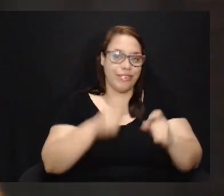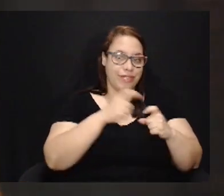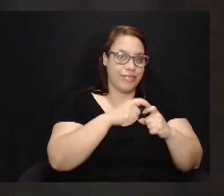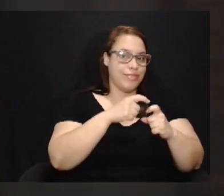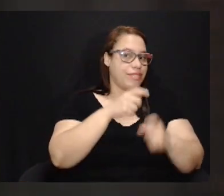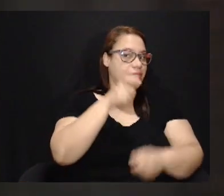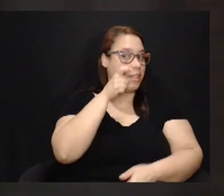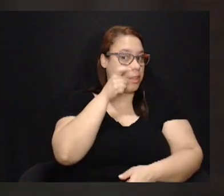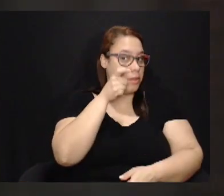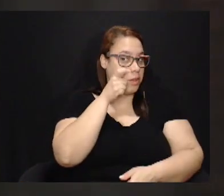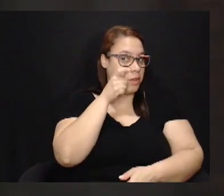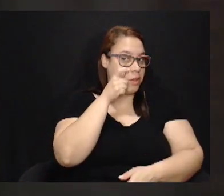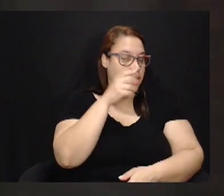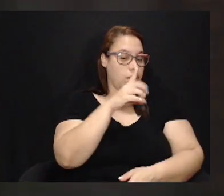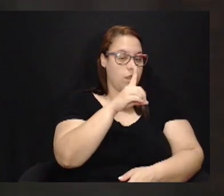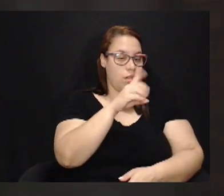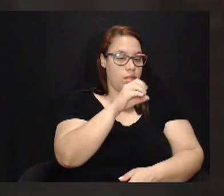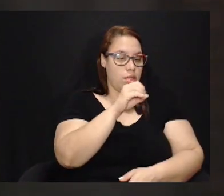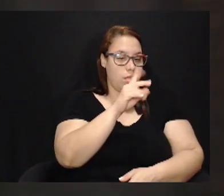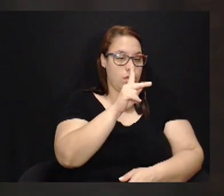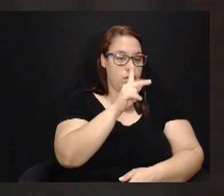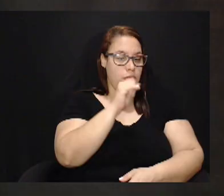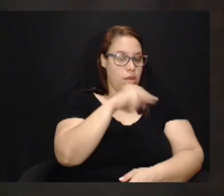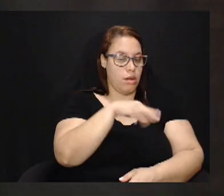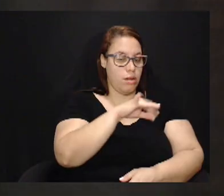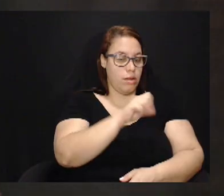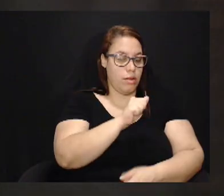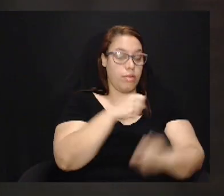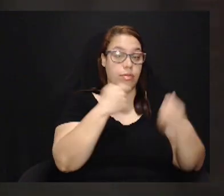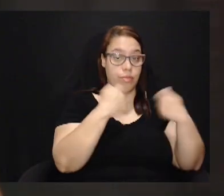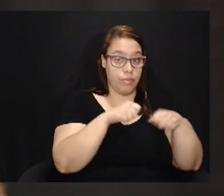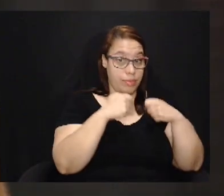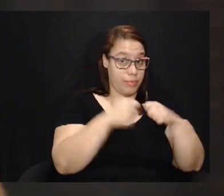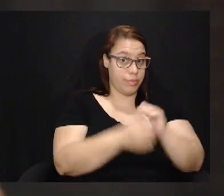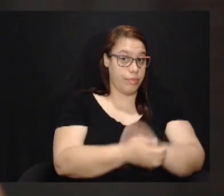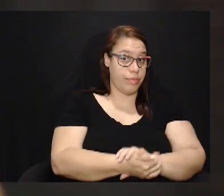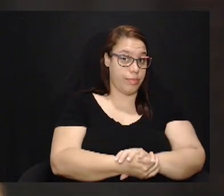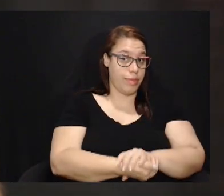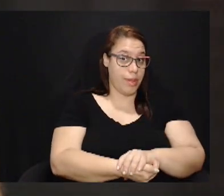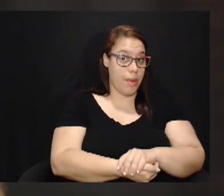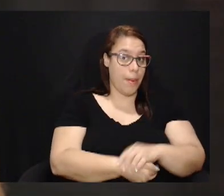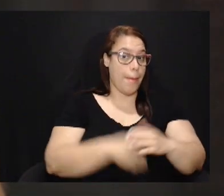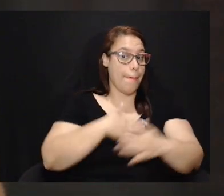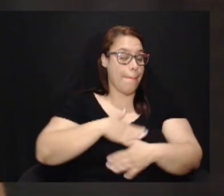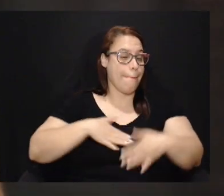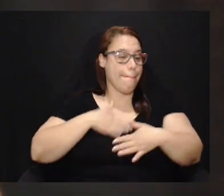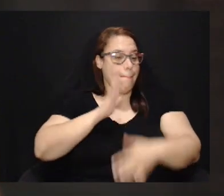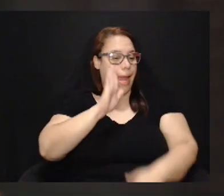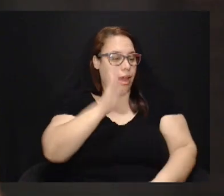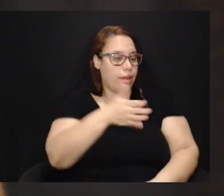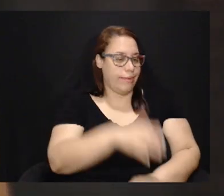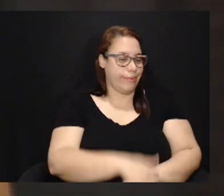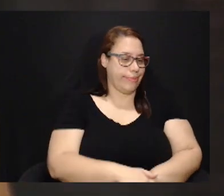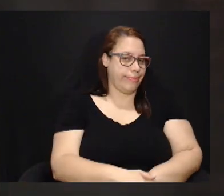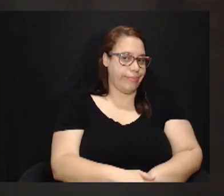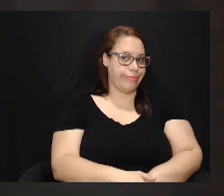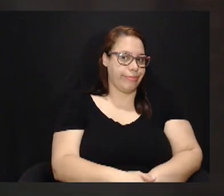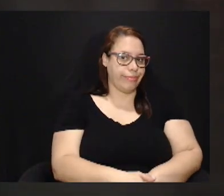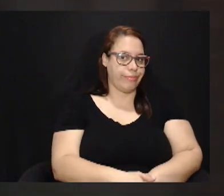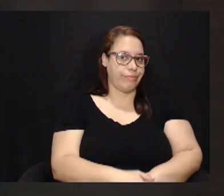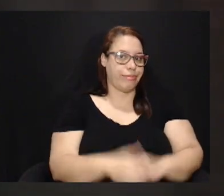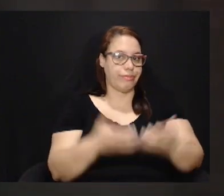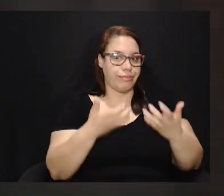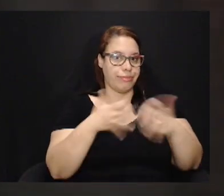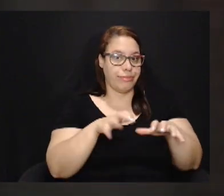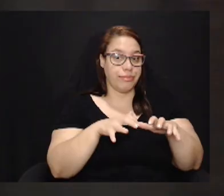da dopamina, né? A gente precisa de prazer imediato. Isso. Né? Eu não quero prazeres, eu não quero entender o